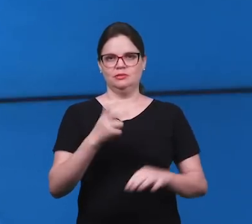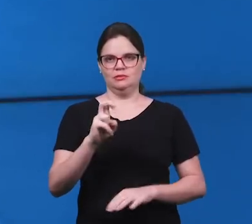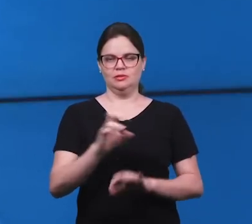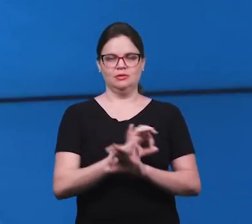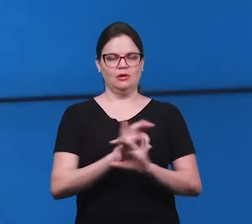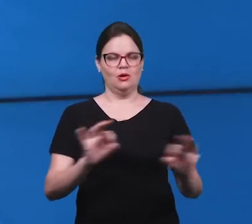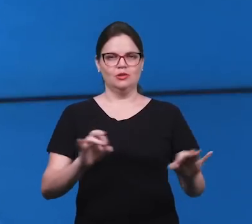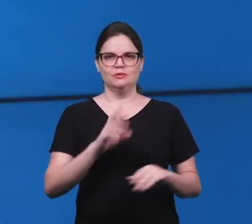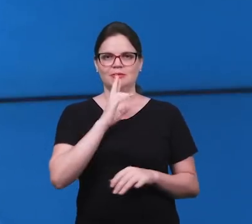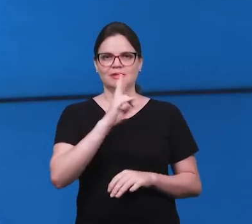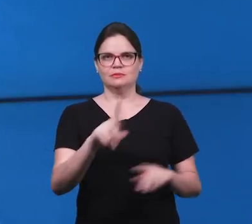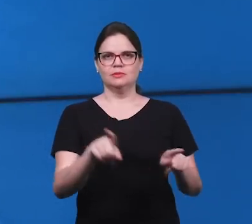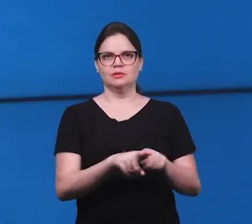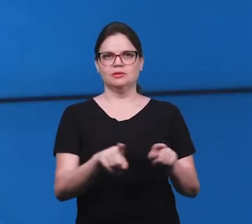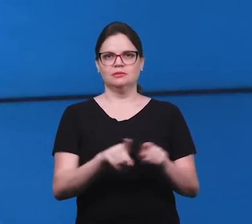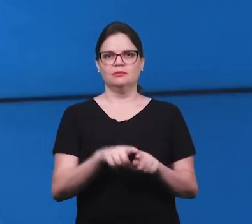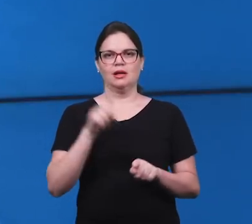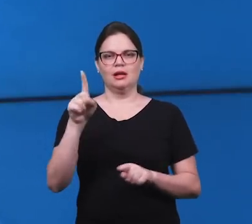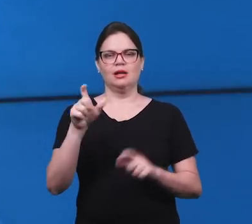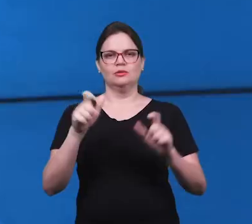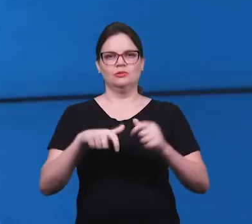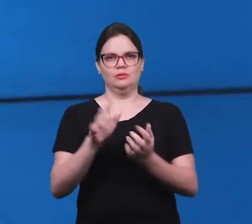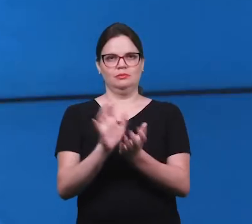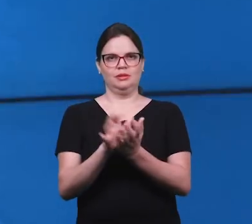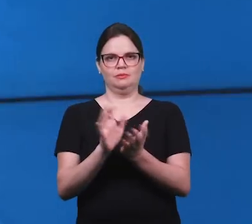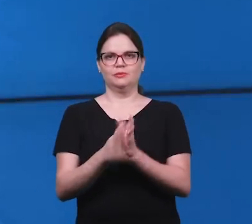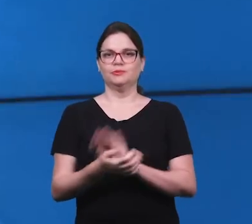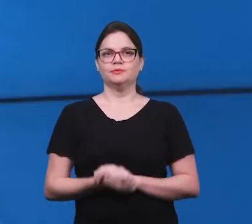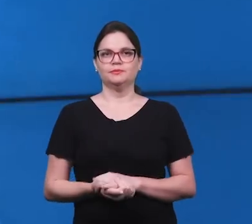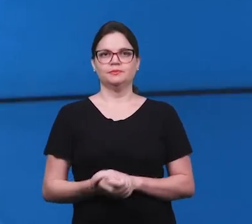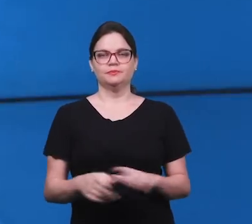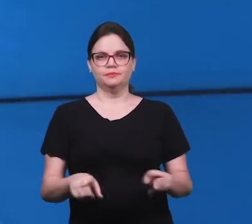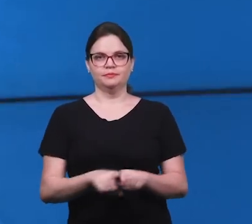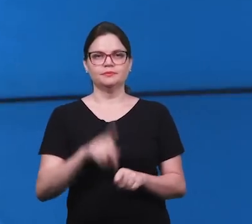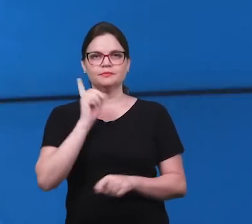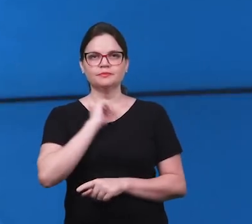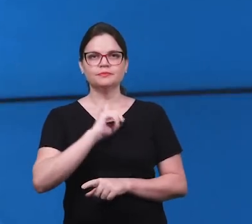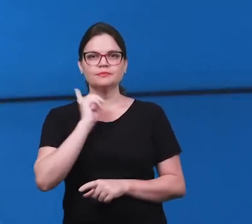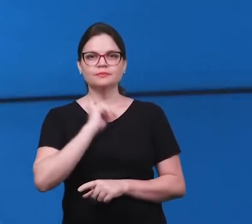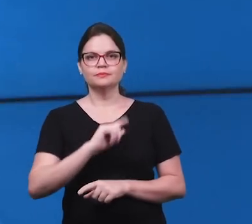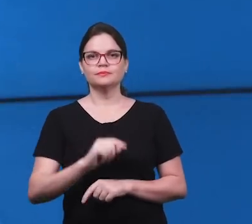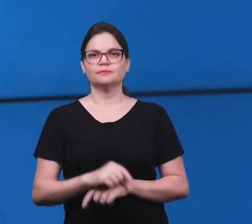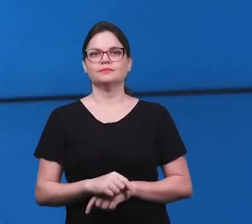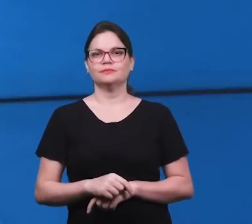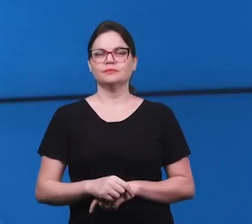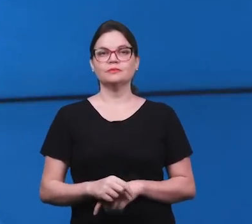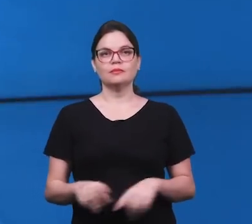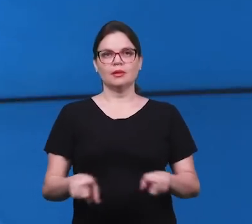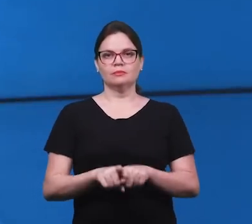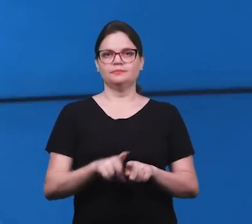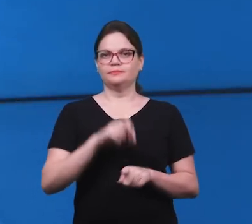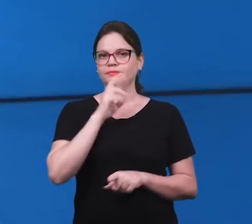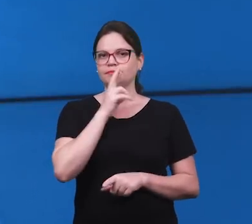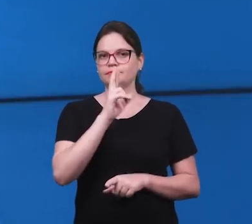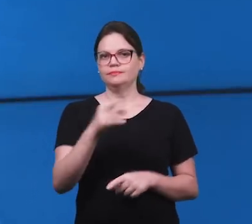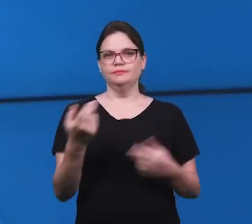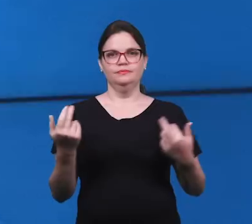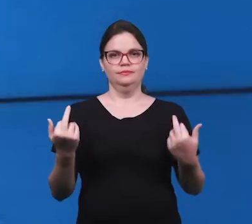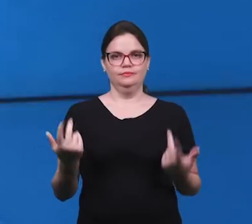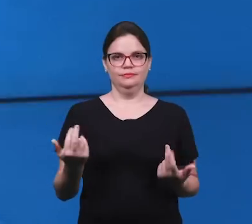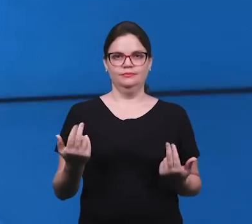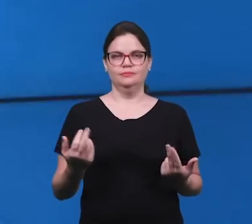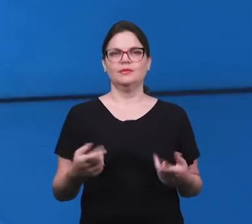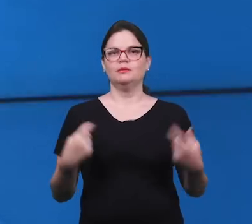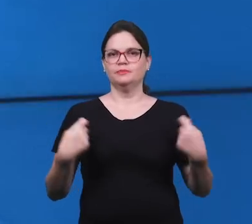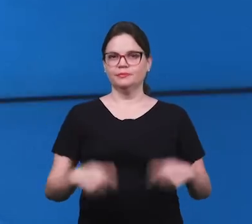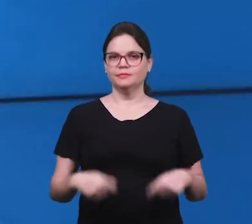Muito bem colocado ali, lá no estado de Pernambuco. Depois, em Minas Gerais, em Buenópolis, a resposta é exatamente essa: